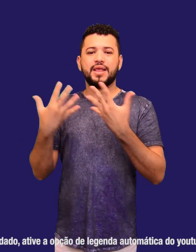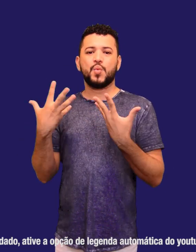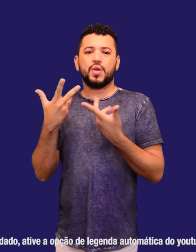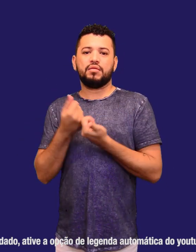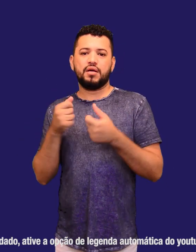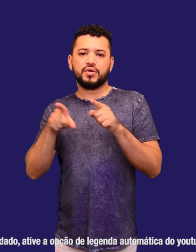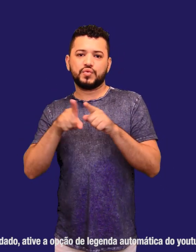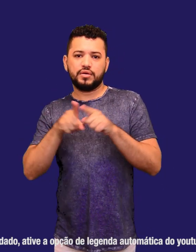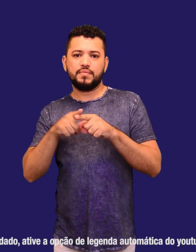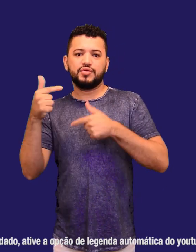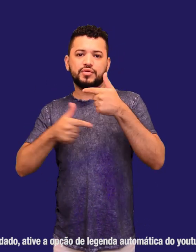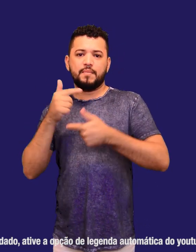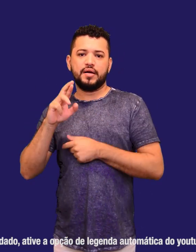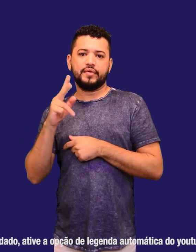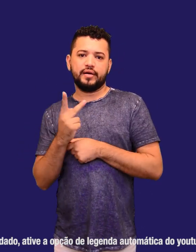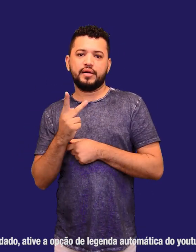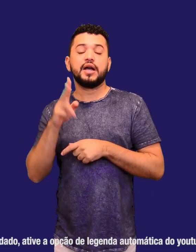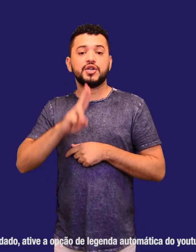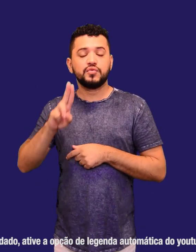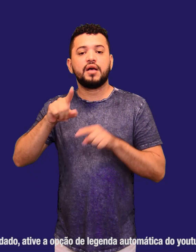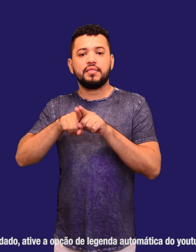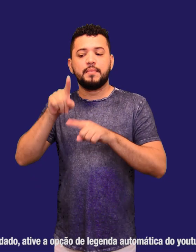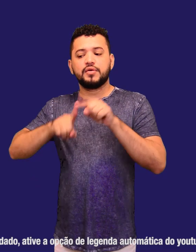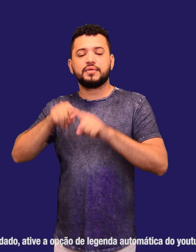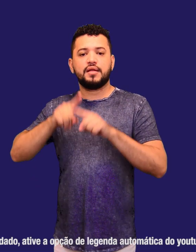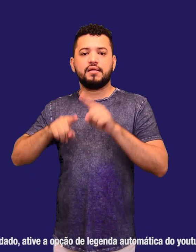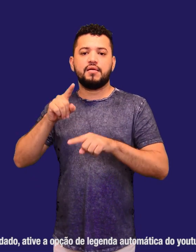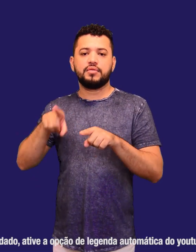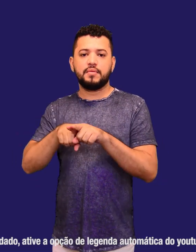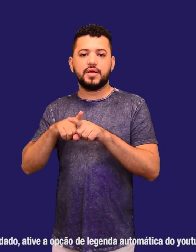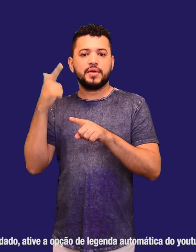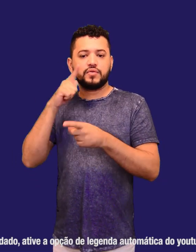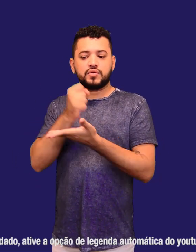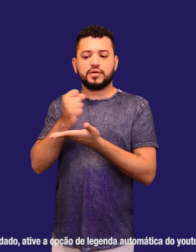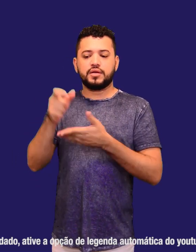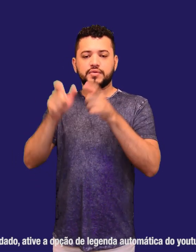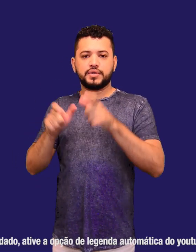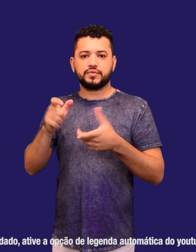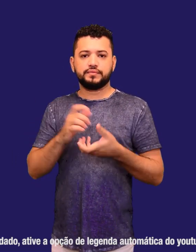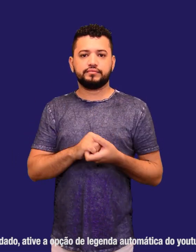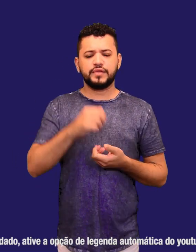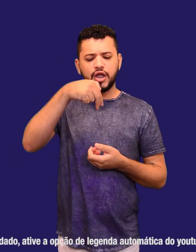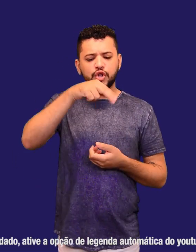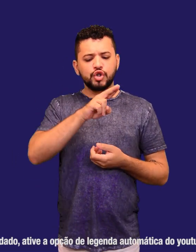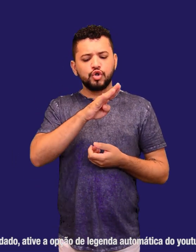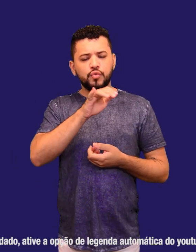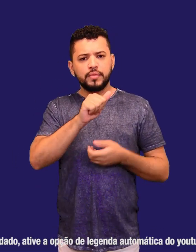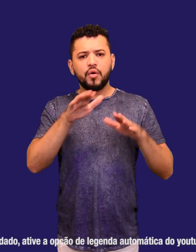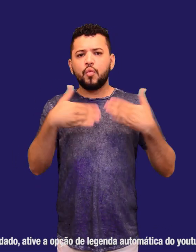tem que fazer essa avaliação e usufruir das ferramentas que são dispostas hoje para esse processo. Núbia, e quais são as